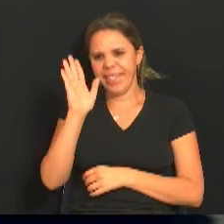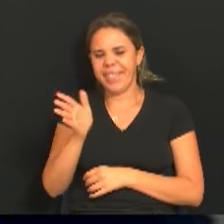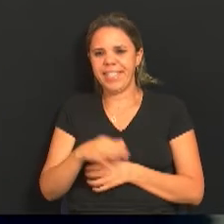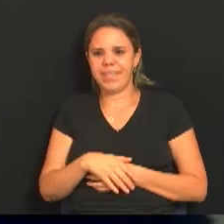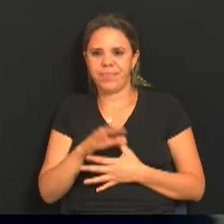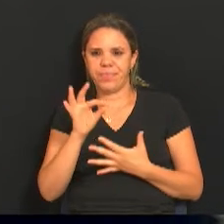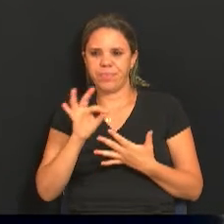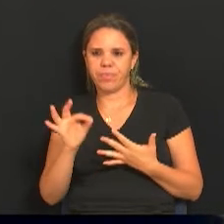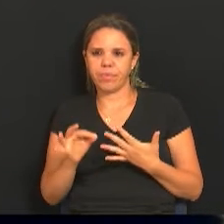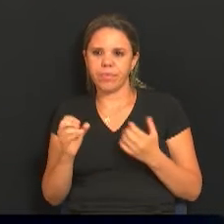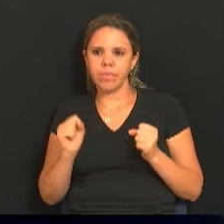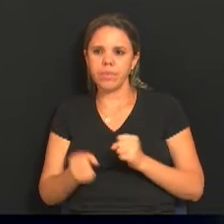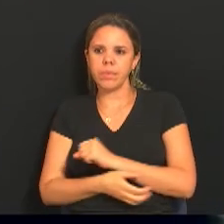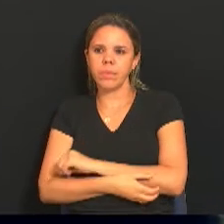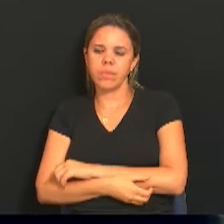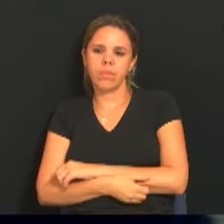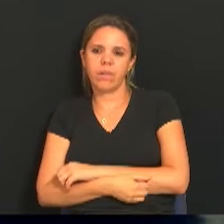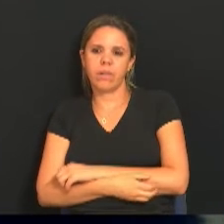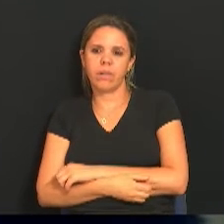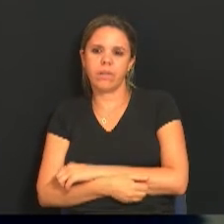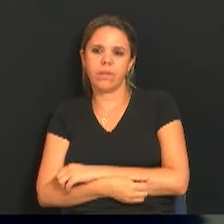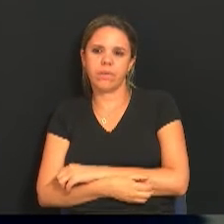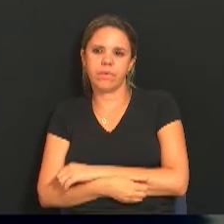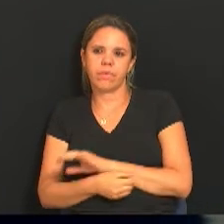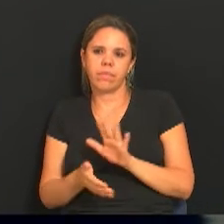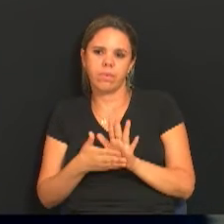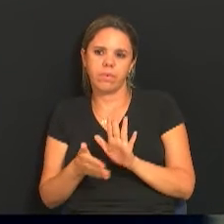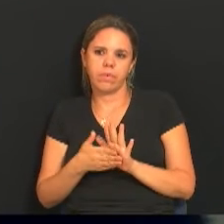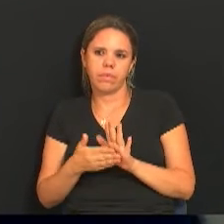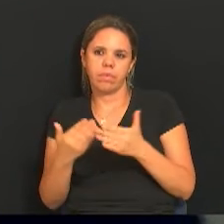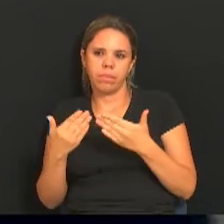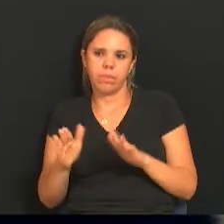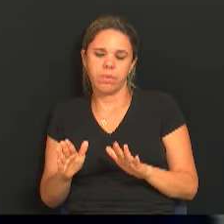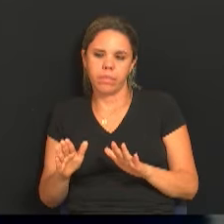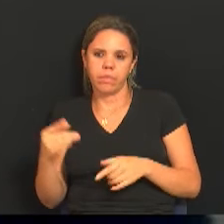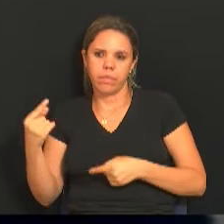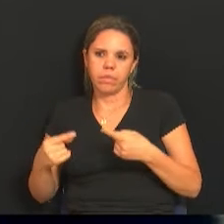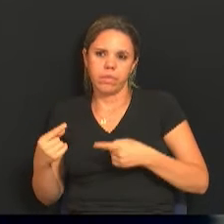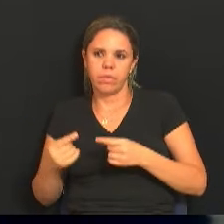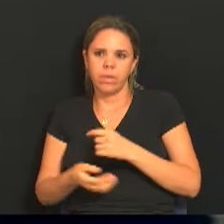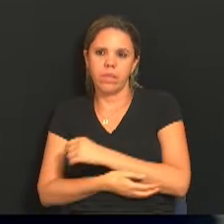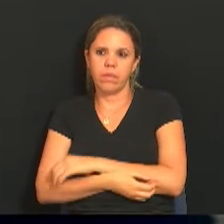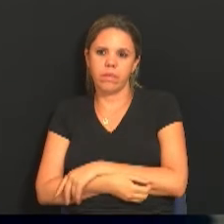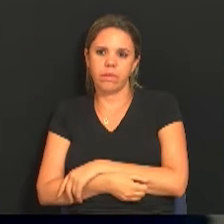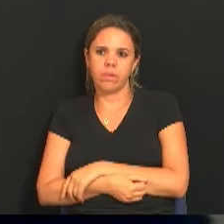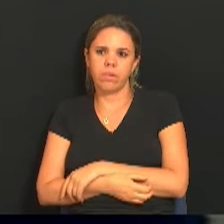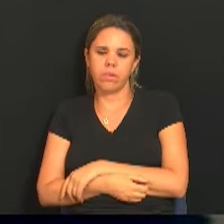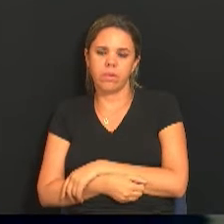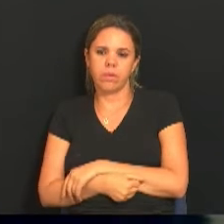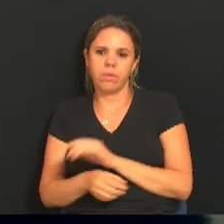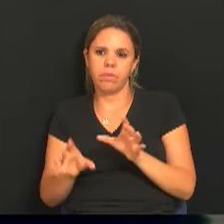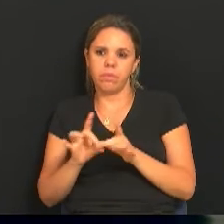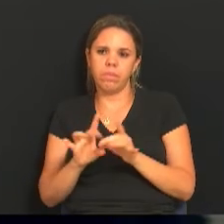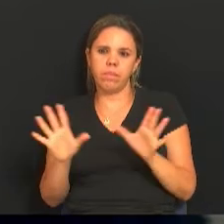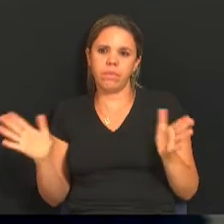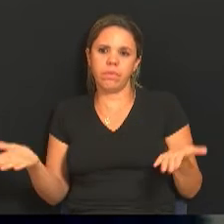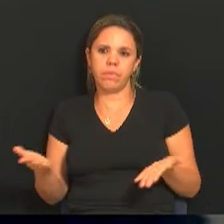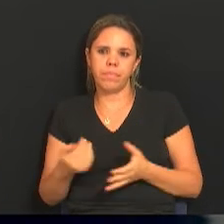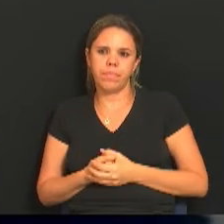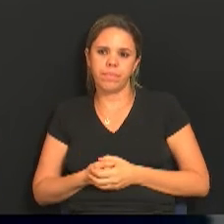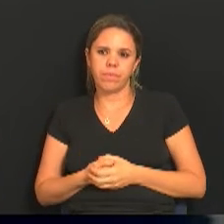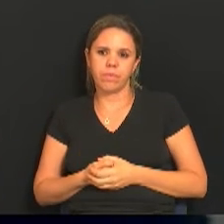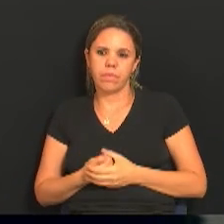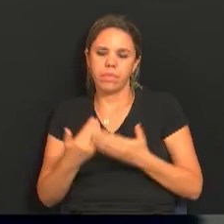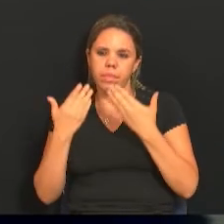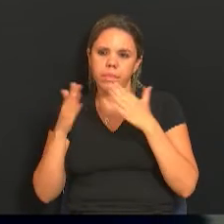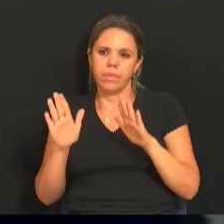até poder, como a proposta é abrir para discussão, talvez de deixar assim um pouco mais aberto,